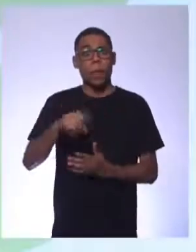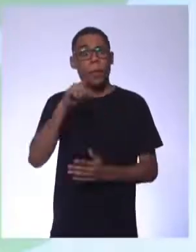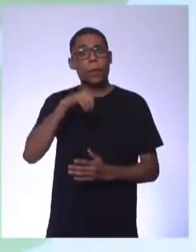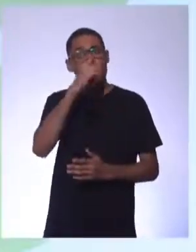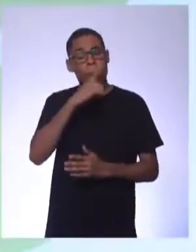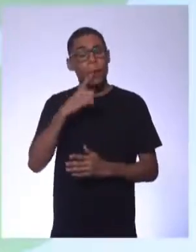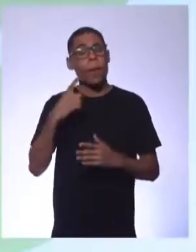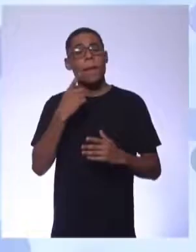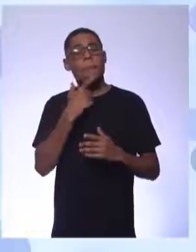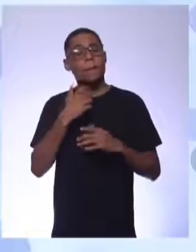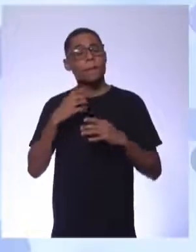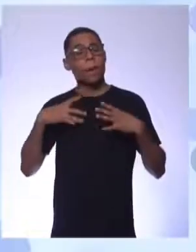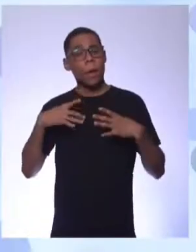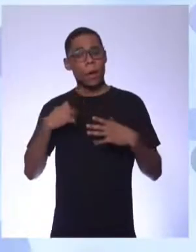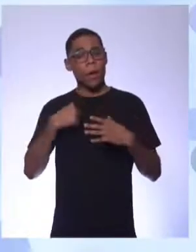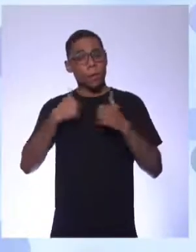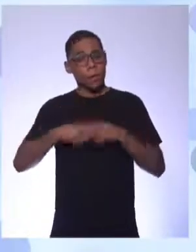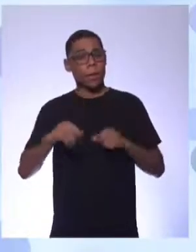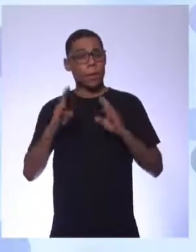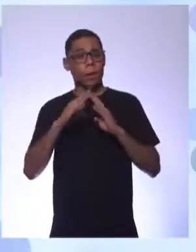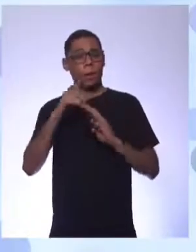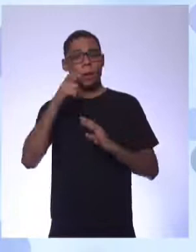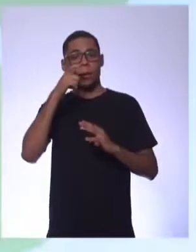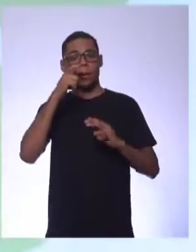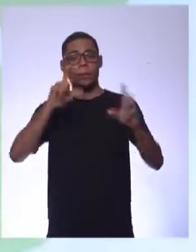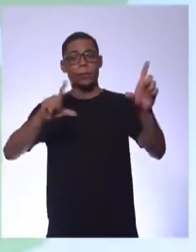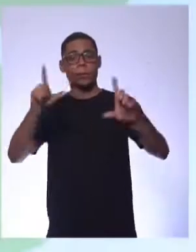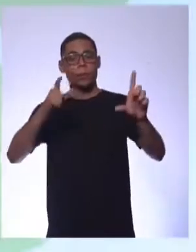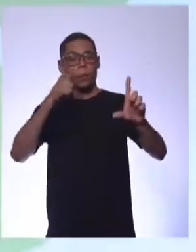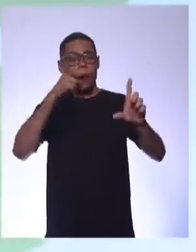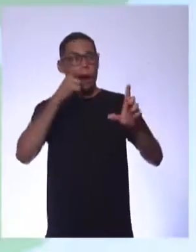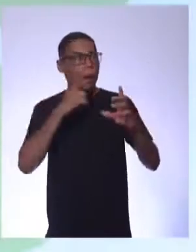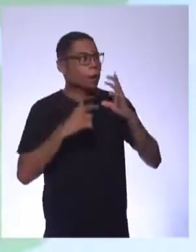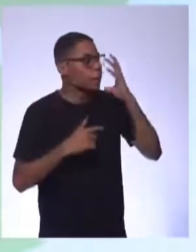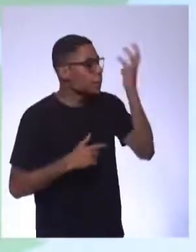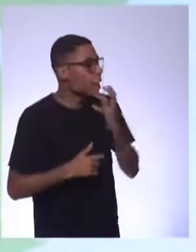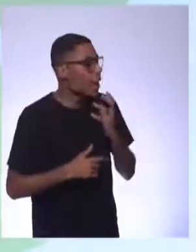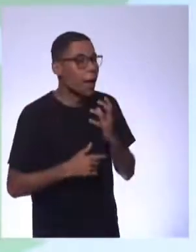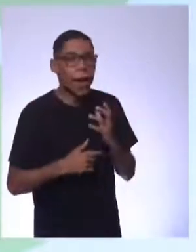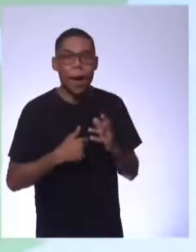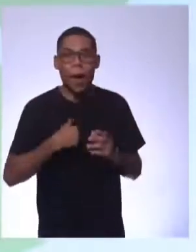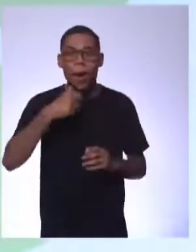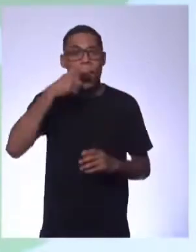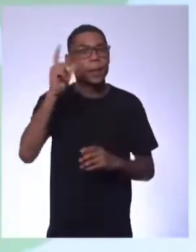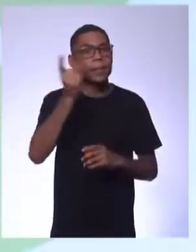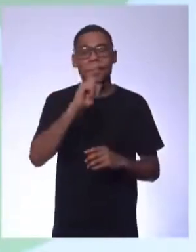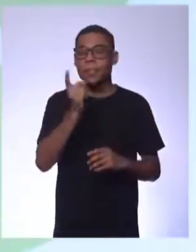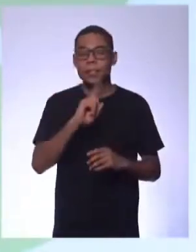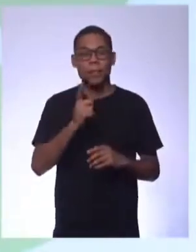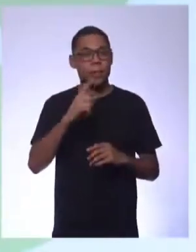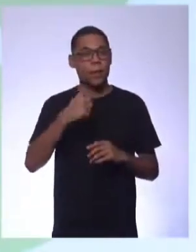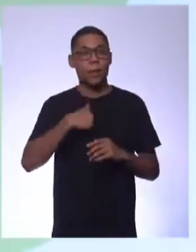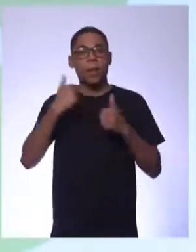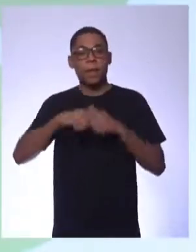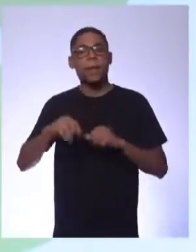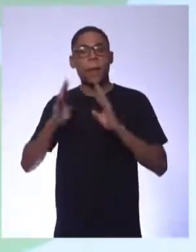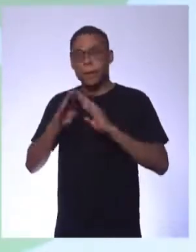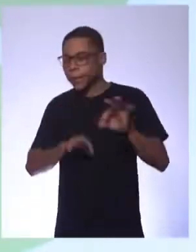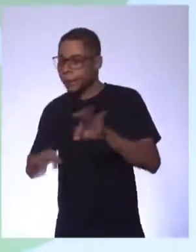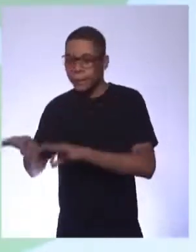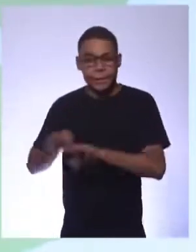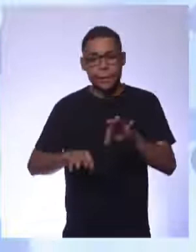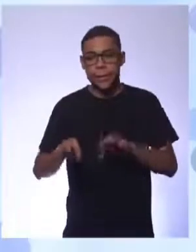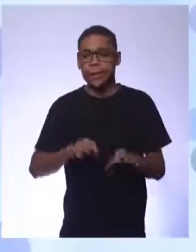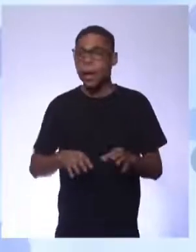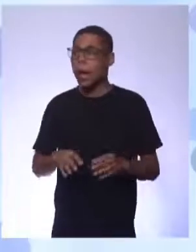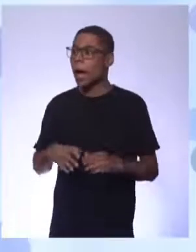onde? Eu estava em casa assistindo a corrida. Nossa, corrida. eu não estava assistindo, eu fiquei sabendo, estava arrumando a casa.